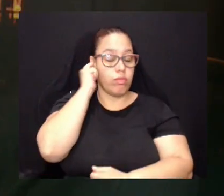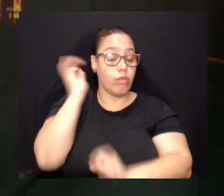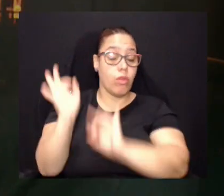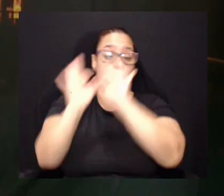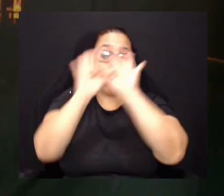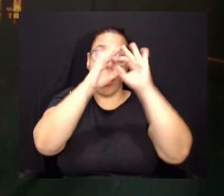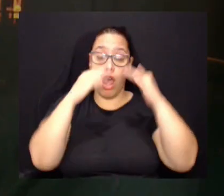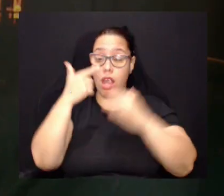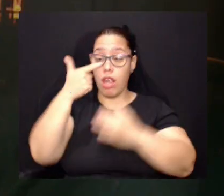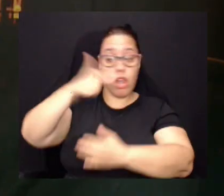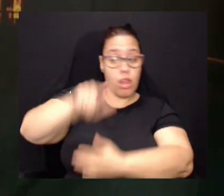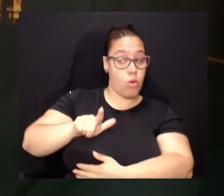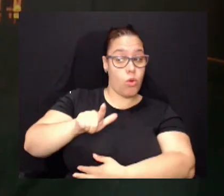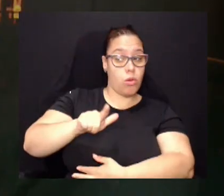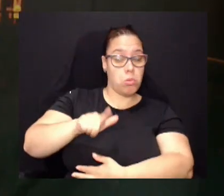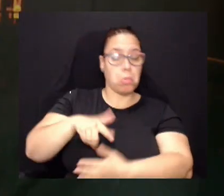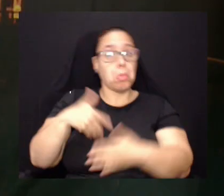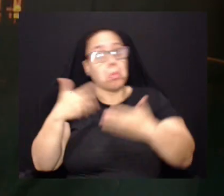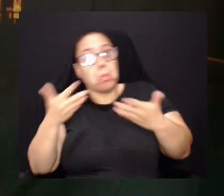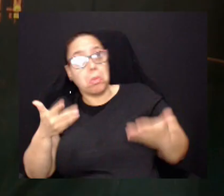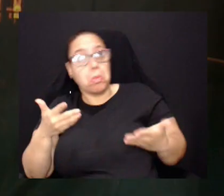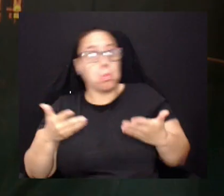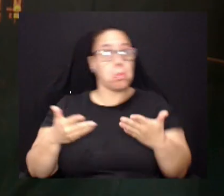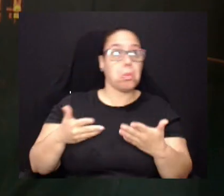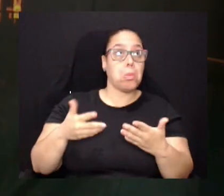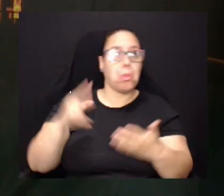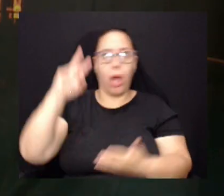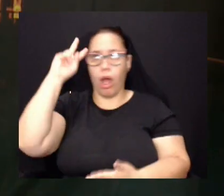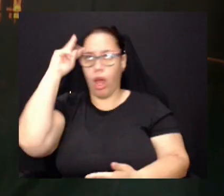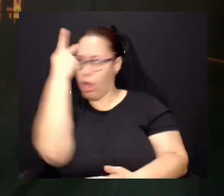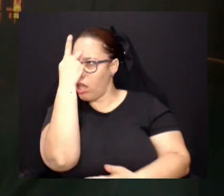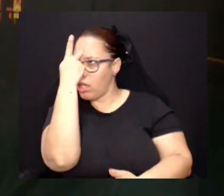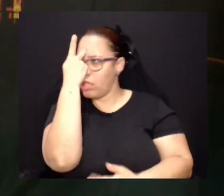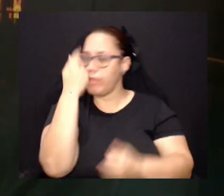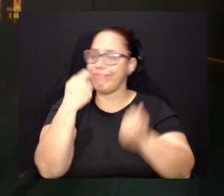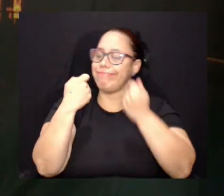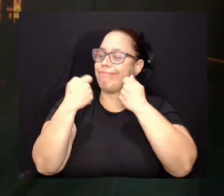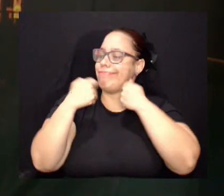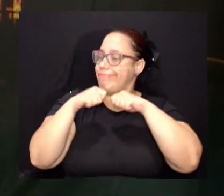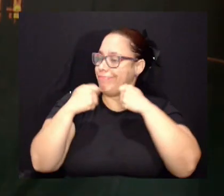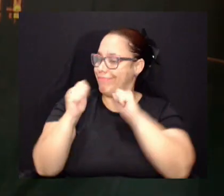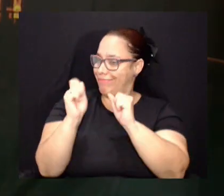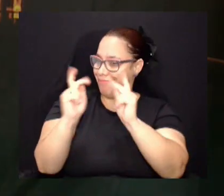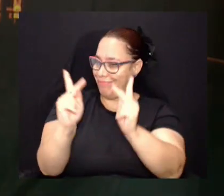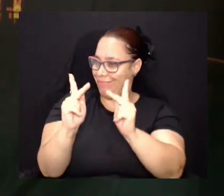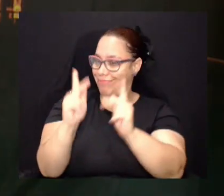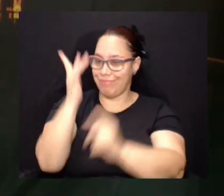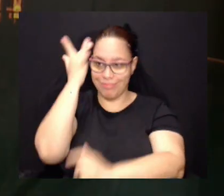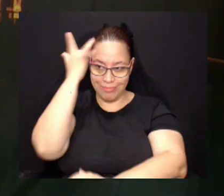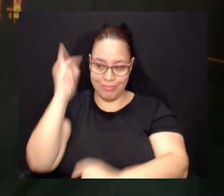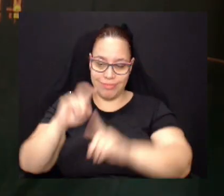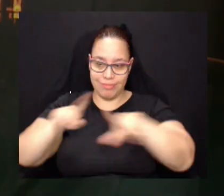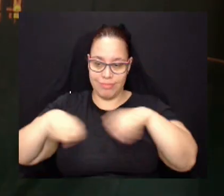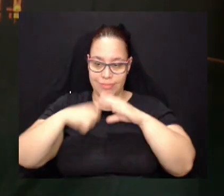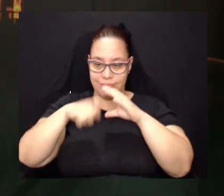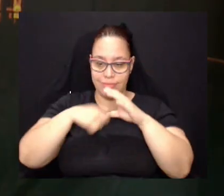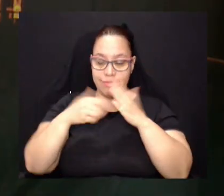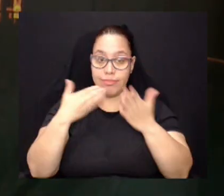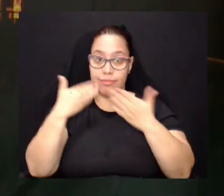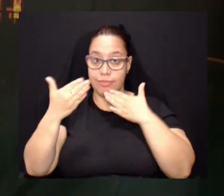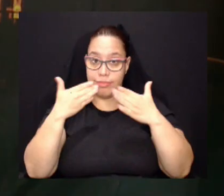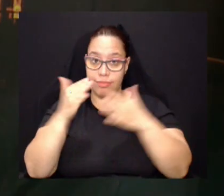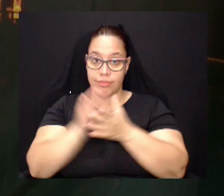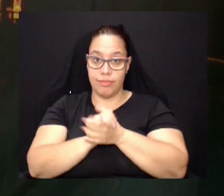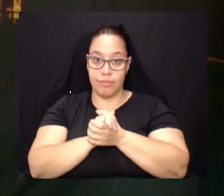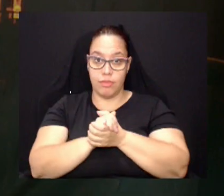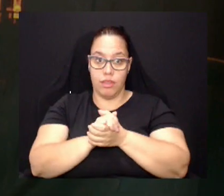novamente, né? Quem sabe vira a chave que você está precisando, tá bom? E amanhã no Estúdio Câmara a gente fala sobre fobias da